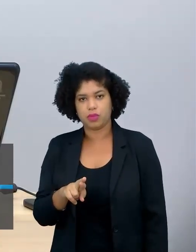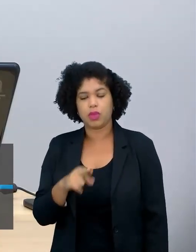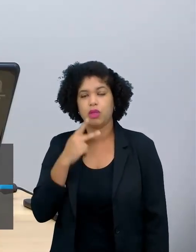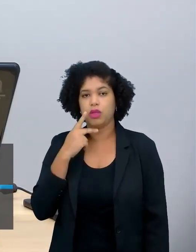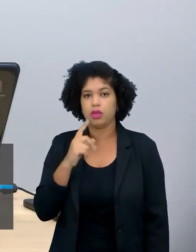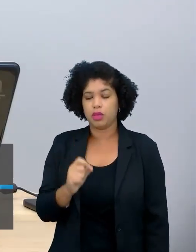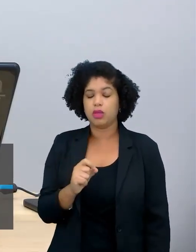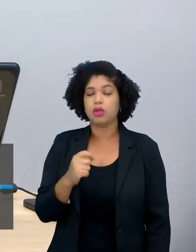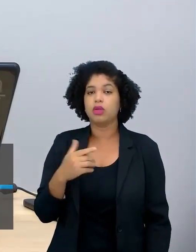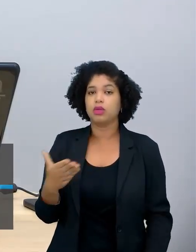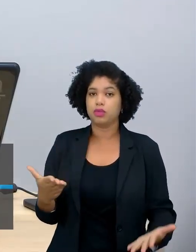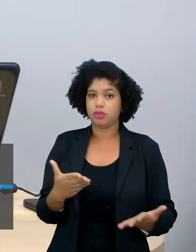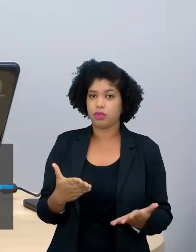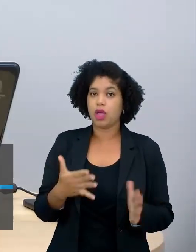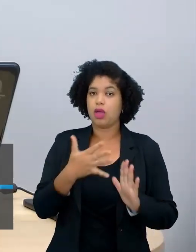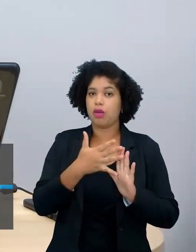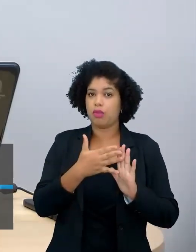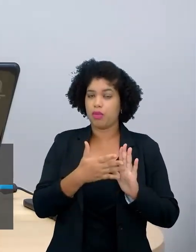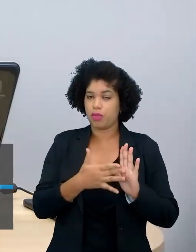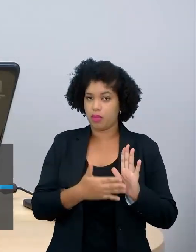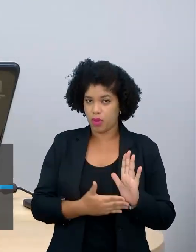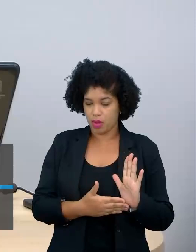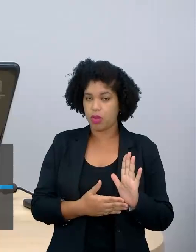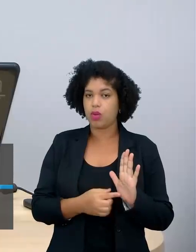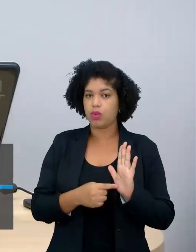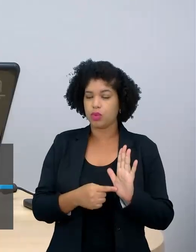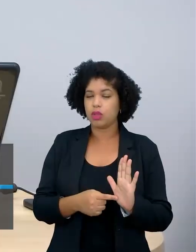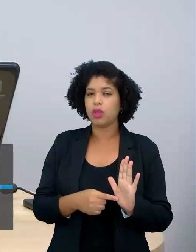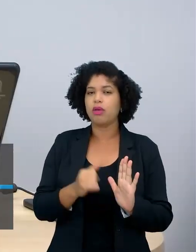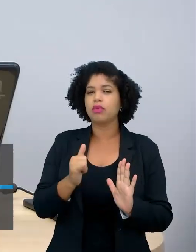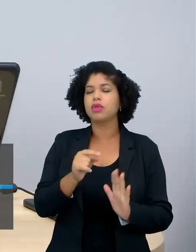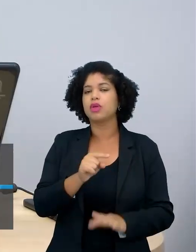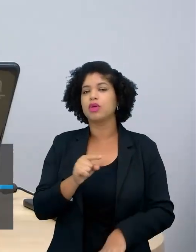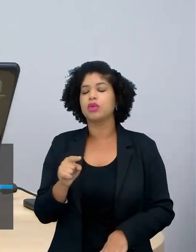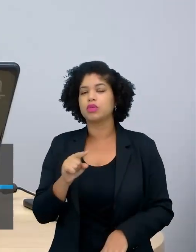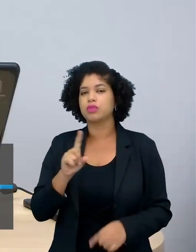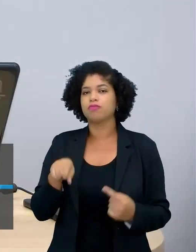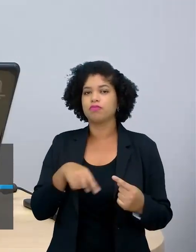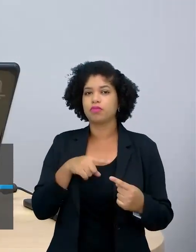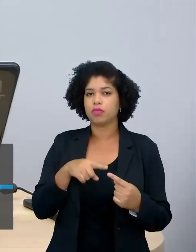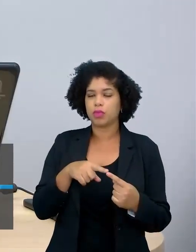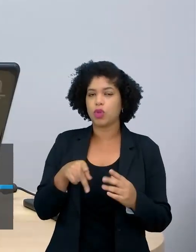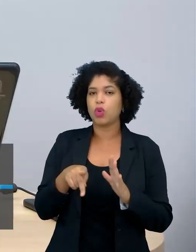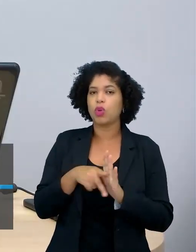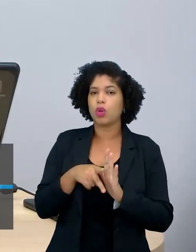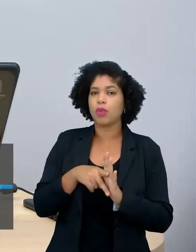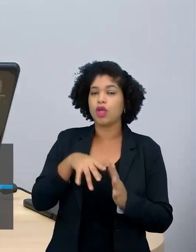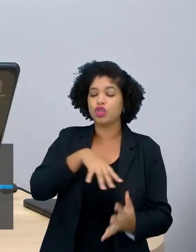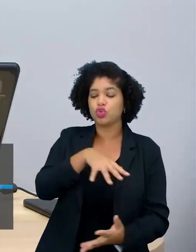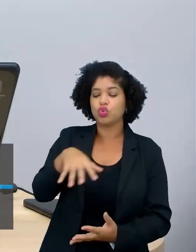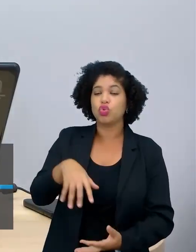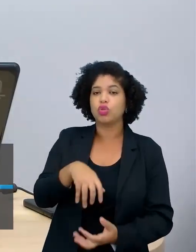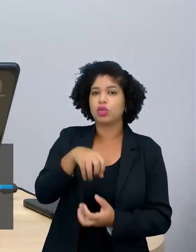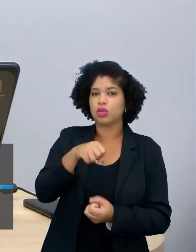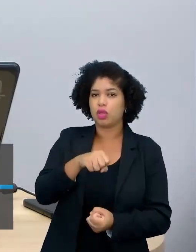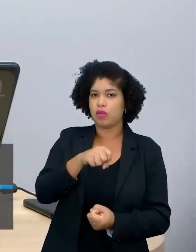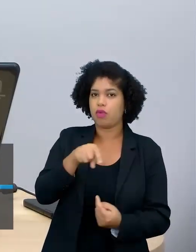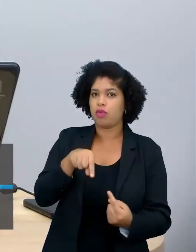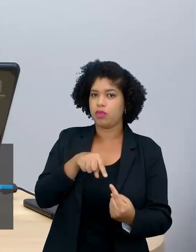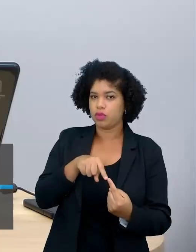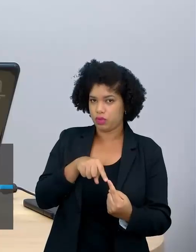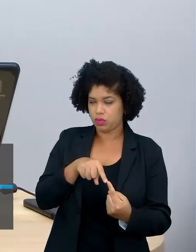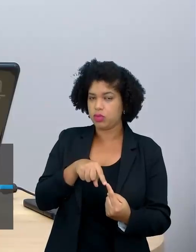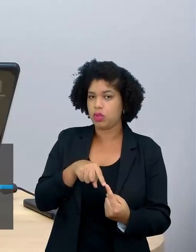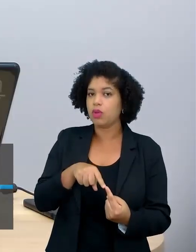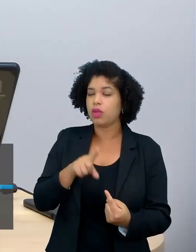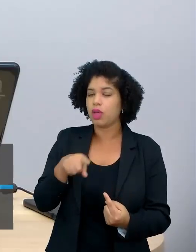longo das nossas pautas, tá? Sempre indicar também aí qual que é o objetivo de desenvolvimento sustentável, que tem mais a ver aí com a